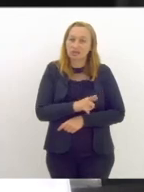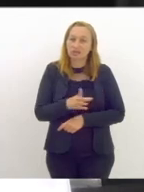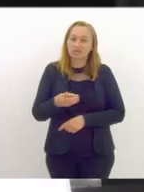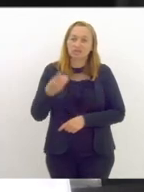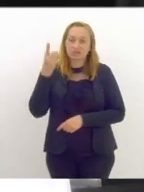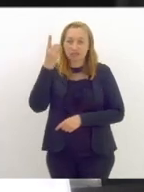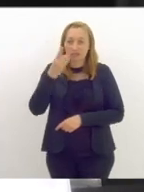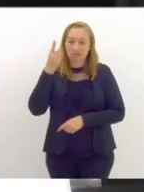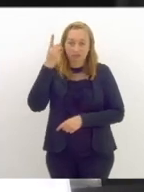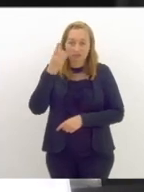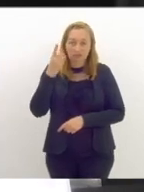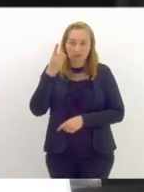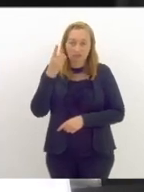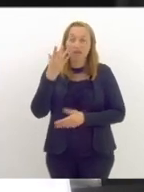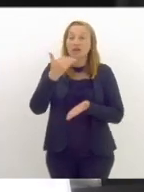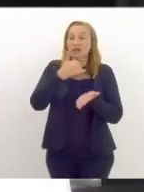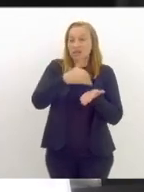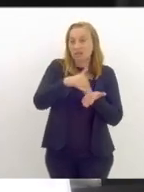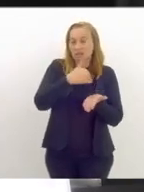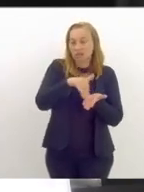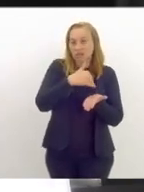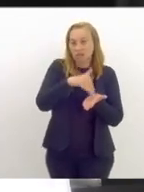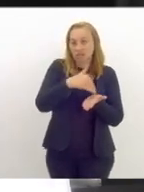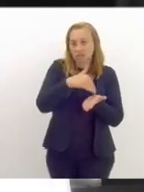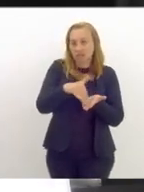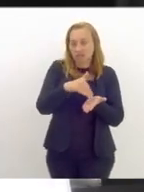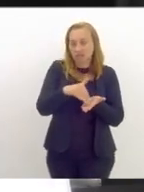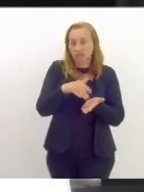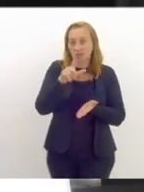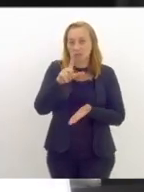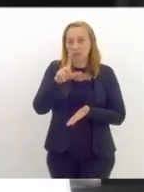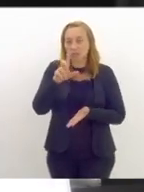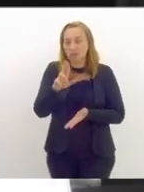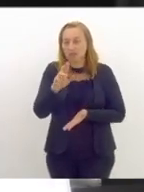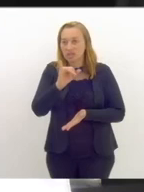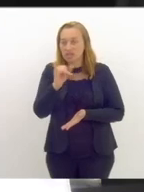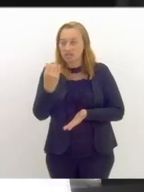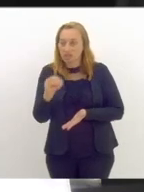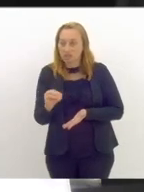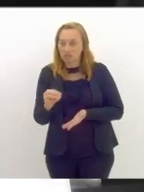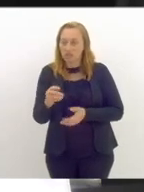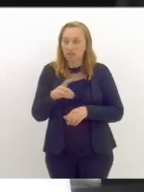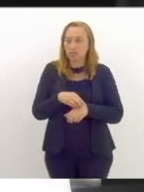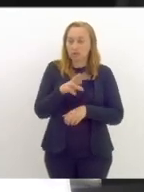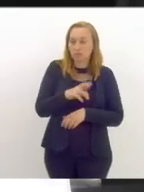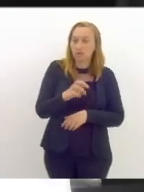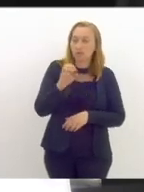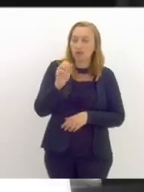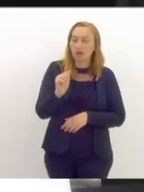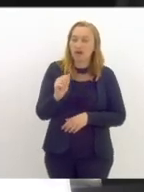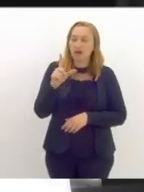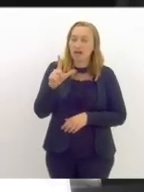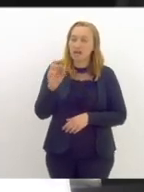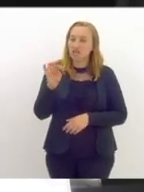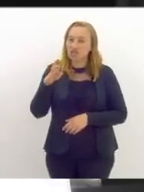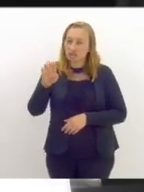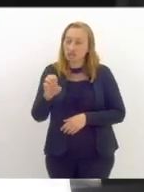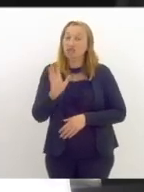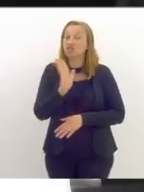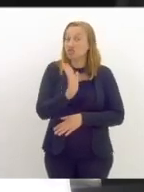deputado, na gestão do secretário, na ocasião do deputado Luizinho. Doutor Alexandre, naquela ocasião,